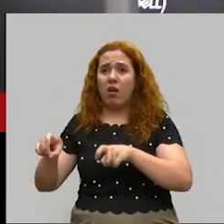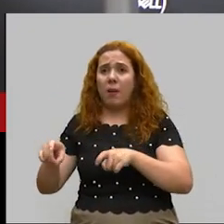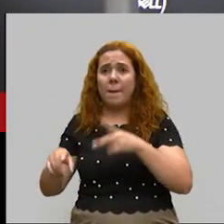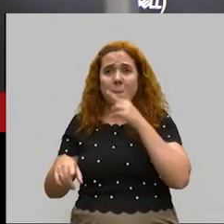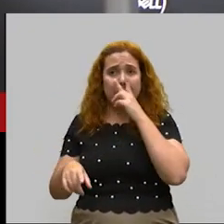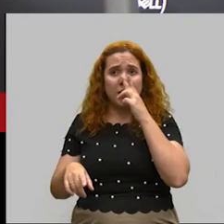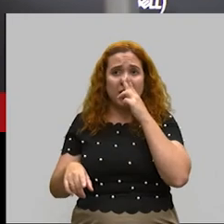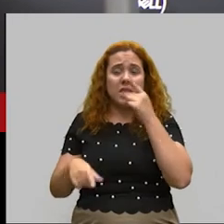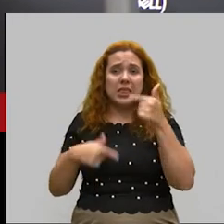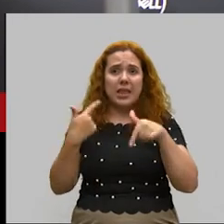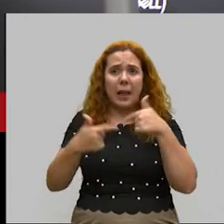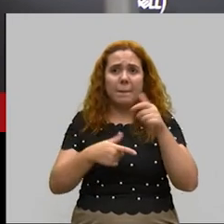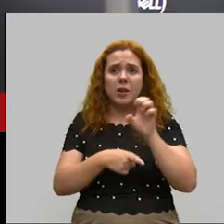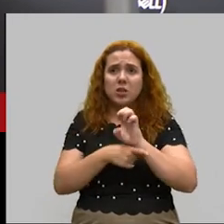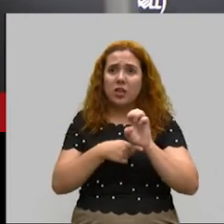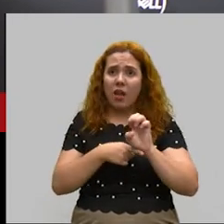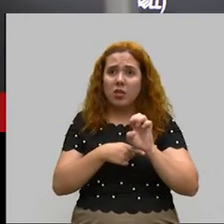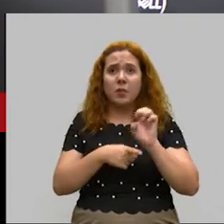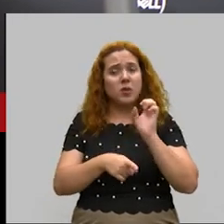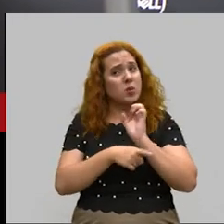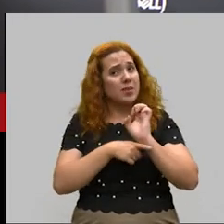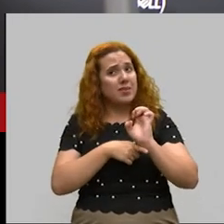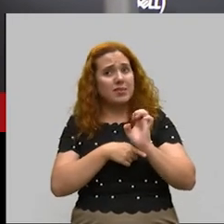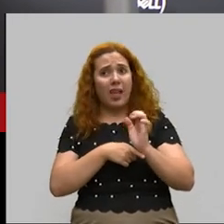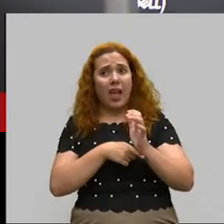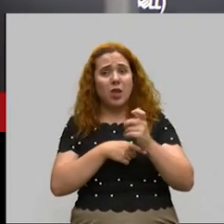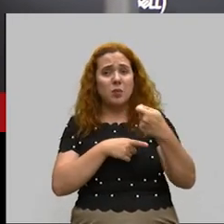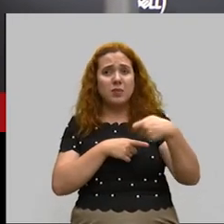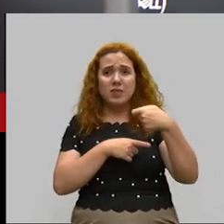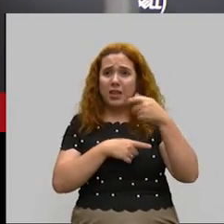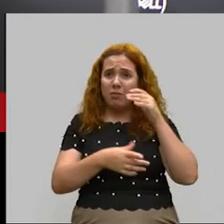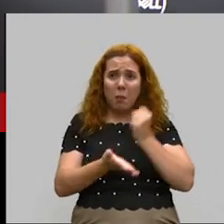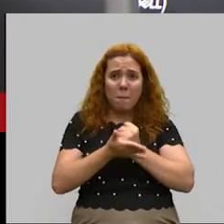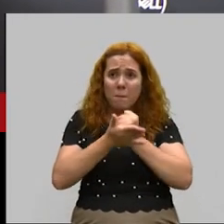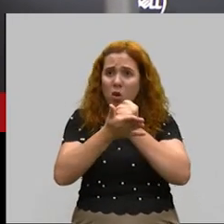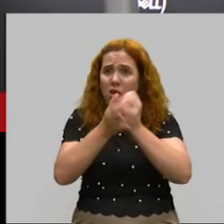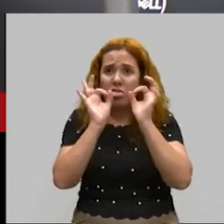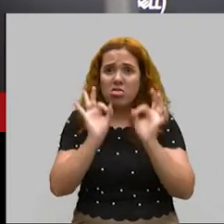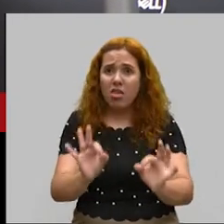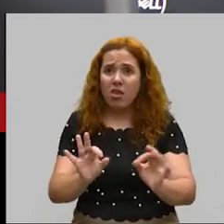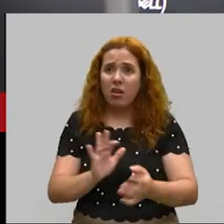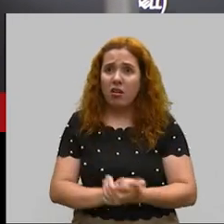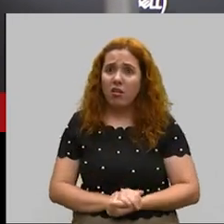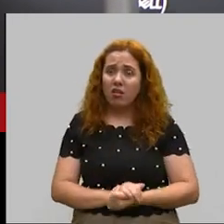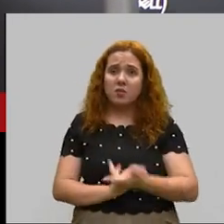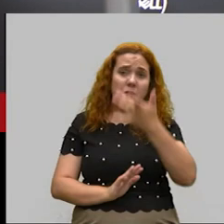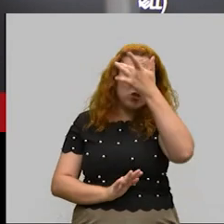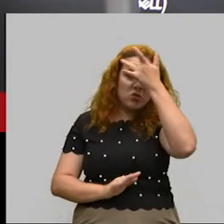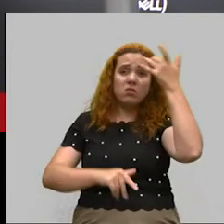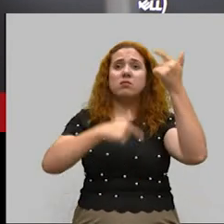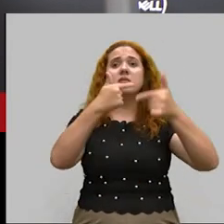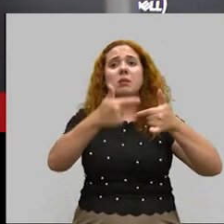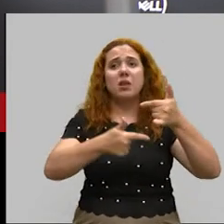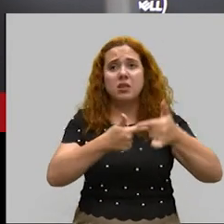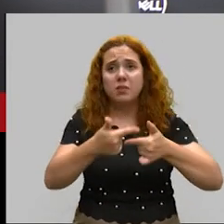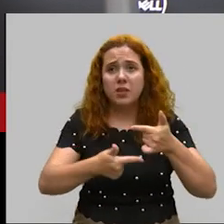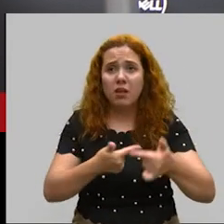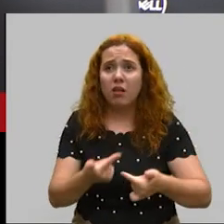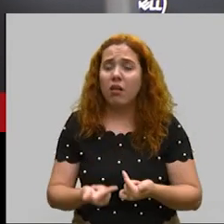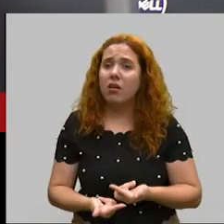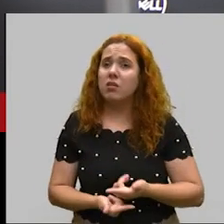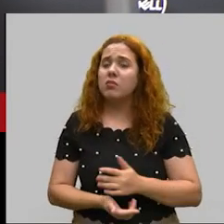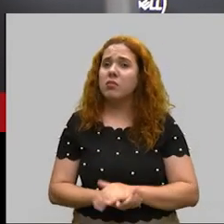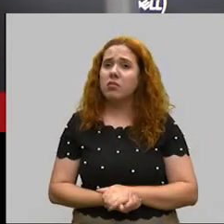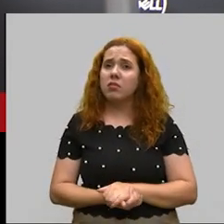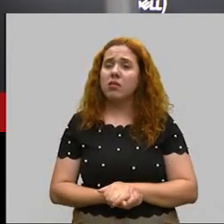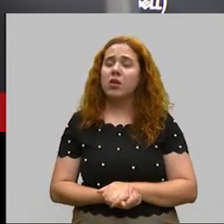de olho fechado gente de olho fechado esse de gente trabalhando tentando buscar agora eu